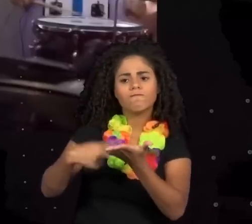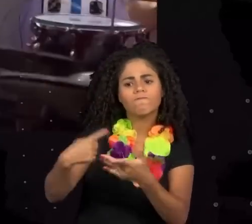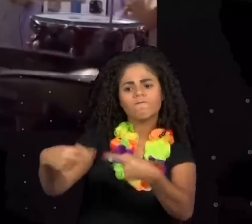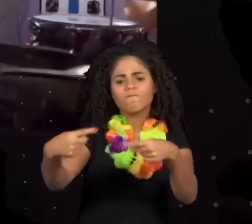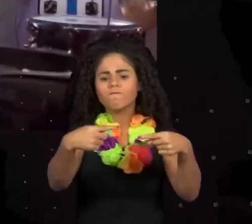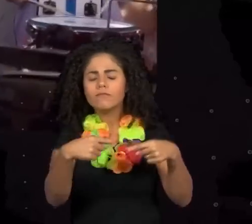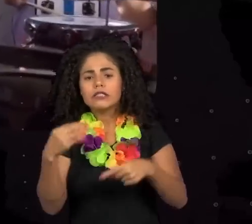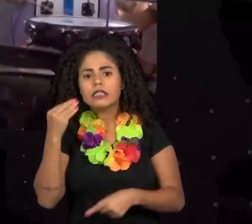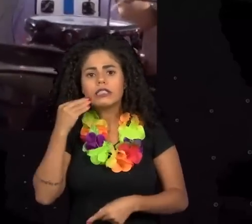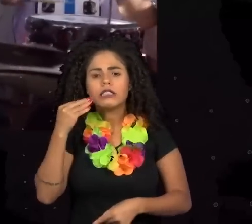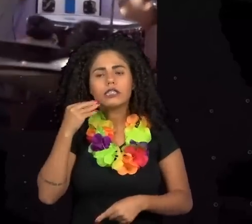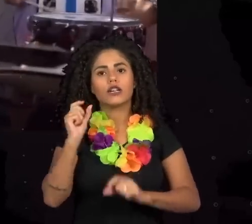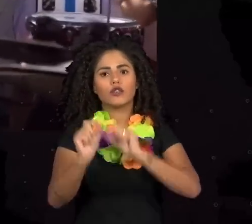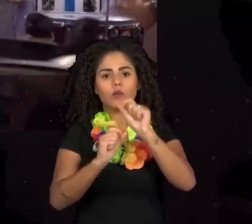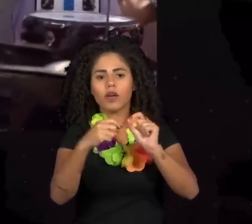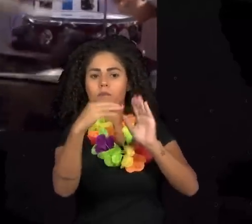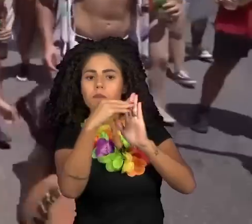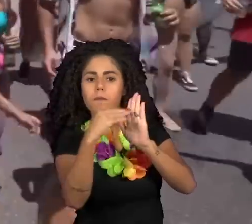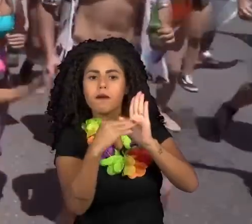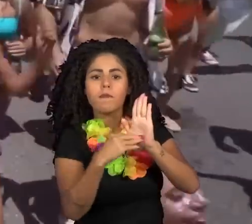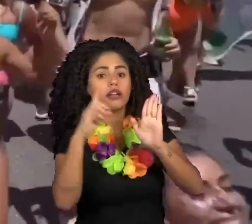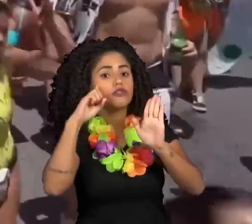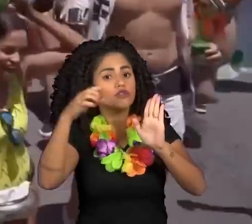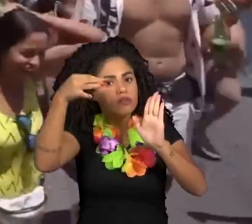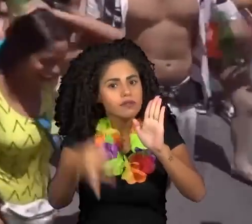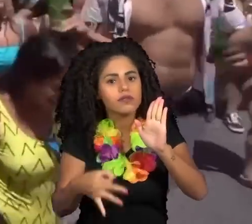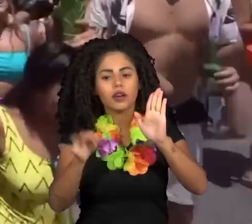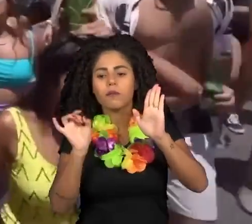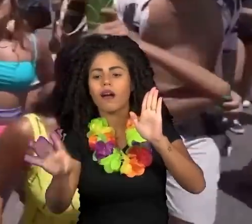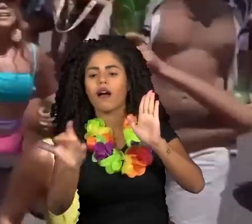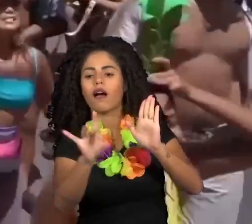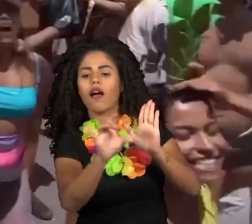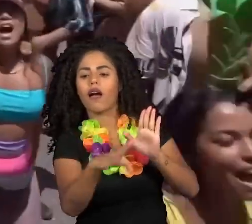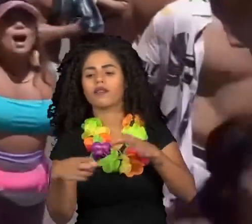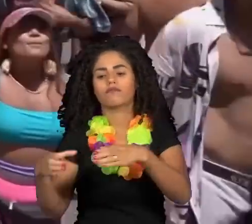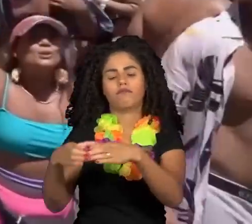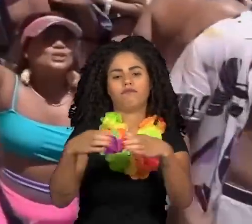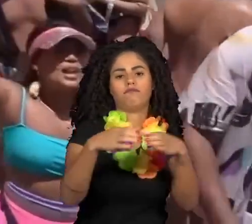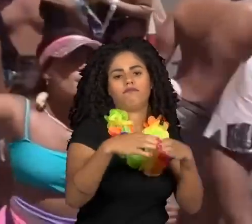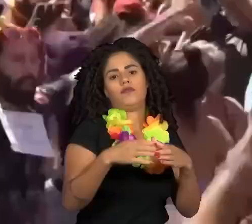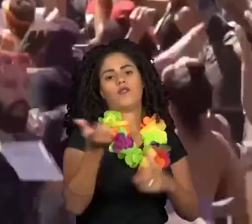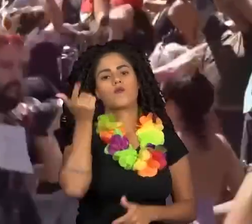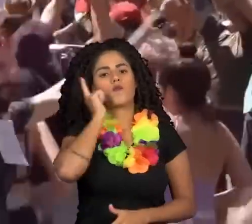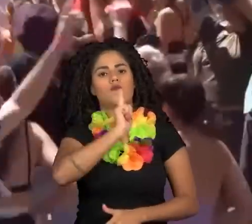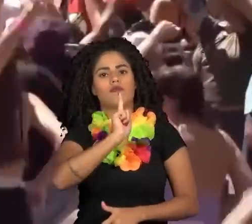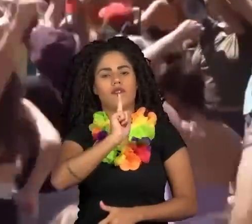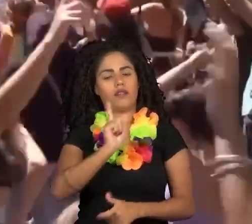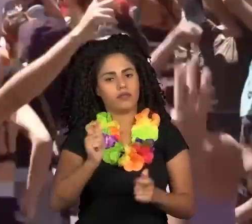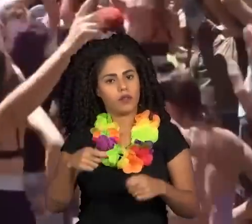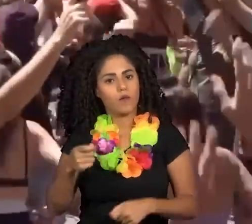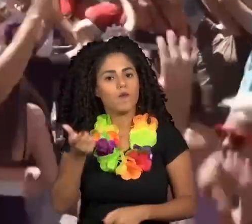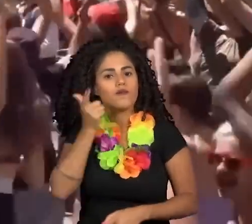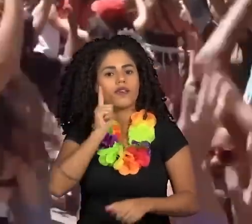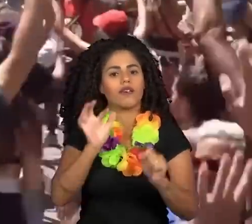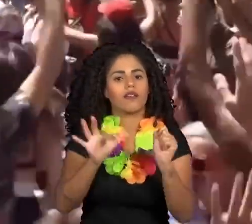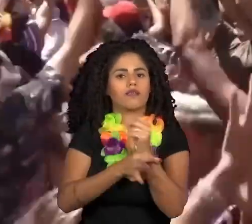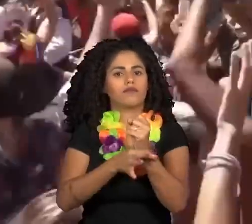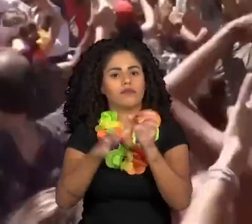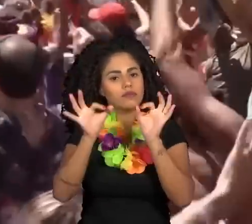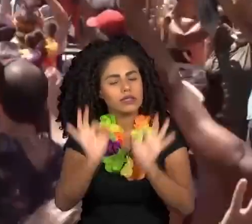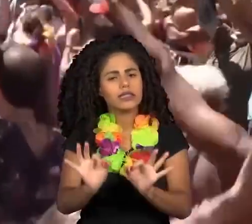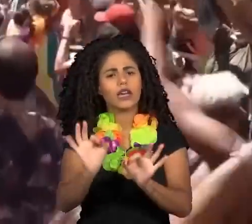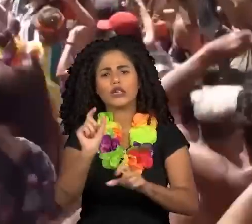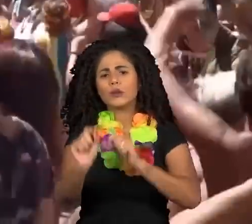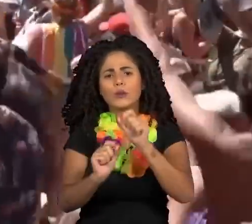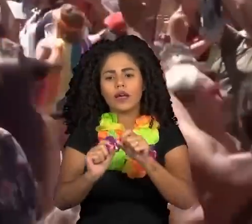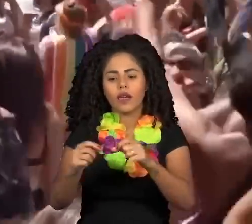manejar bem essas escolhas. E aí, agora, a gente tem um segundo desafio, que é fazer